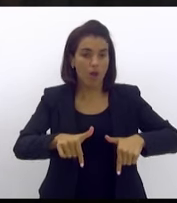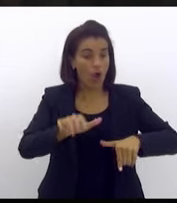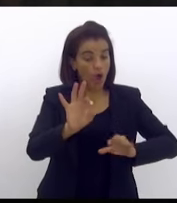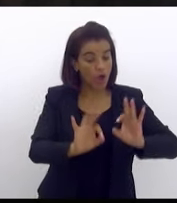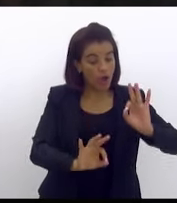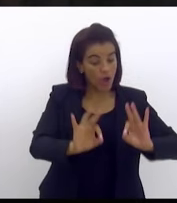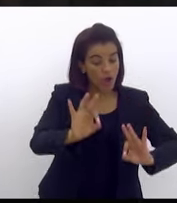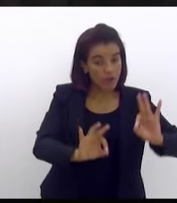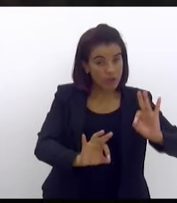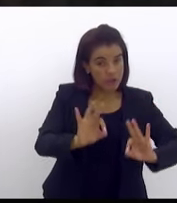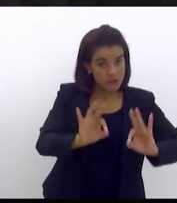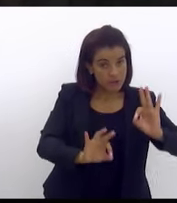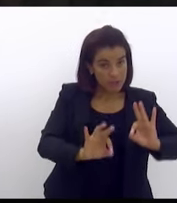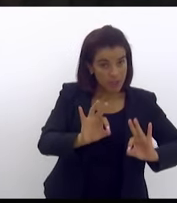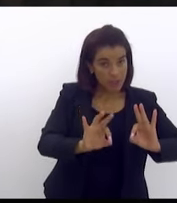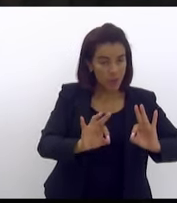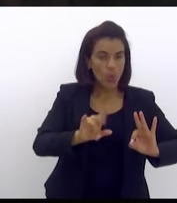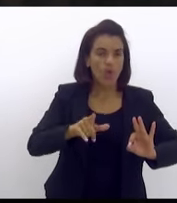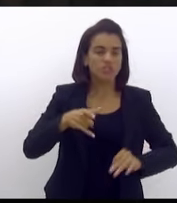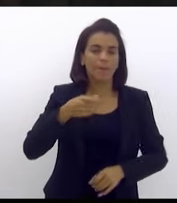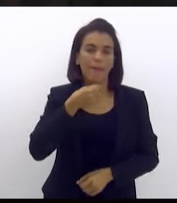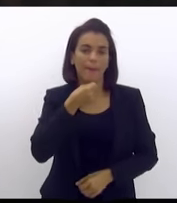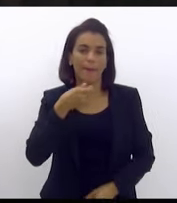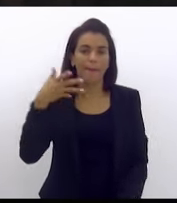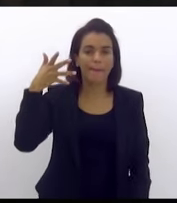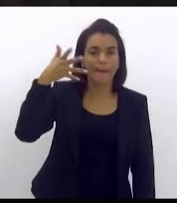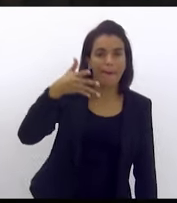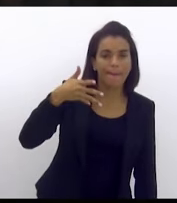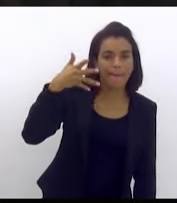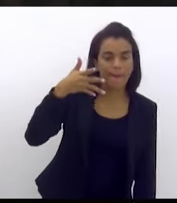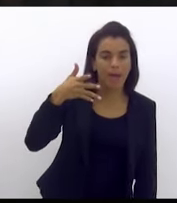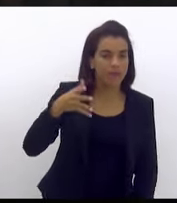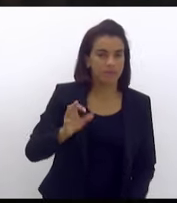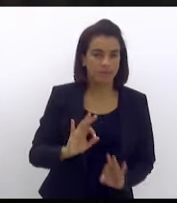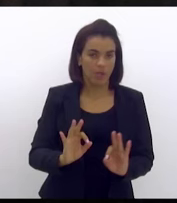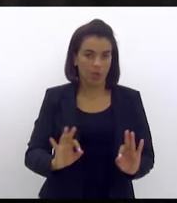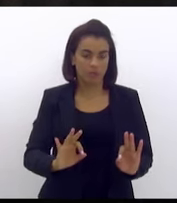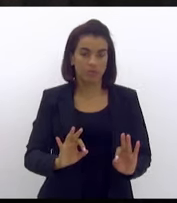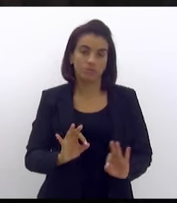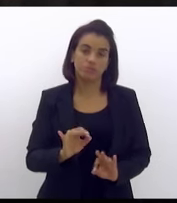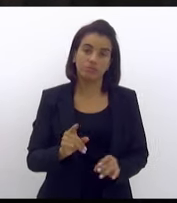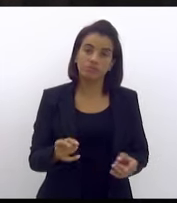fato, e não de discurso, entre o governo do estado,